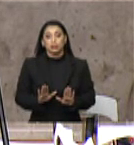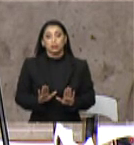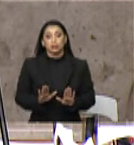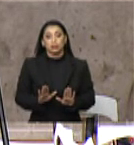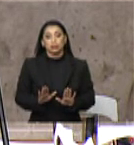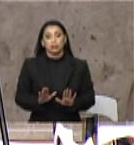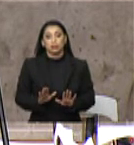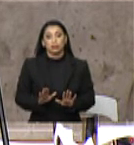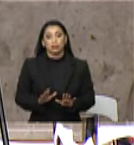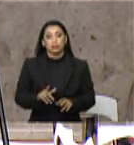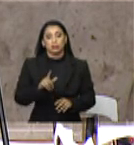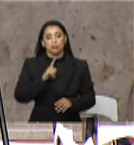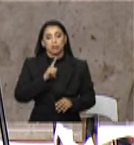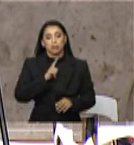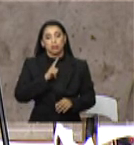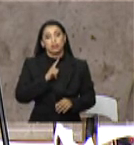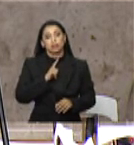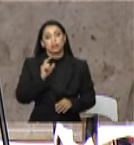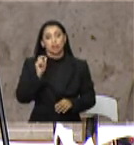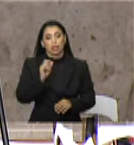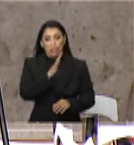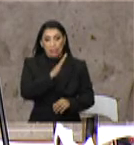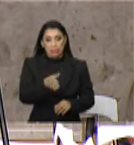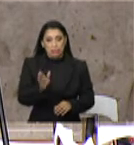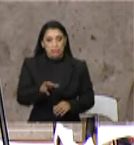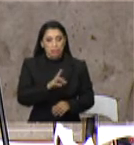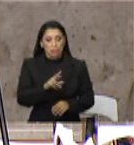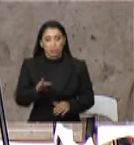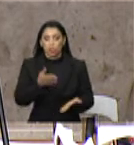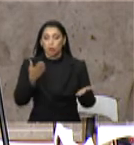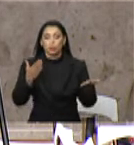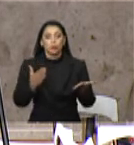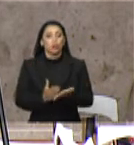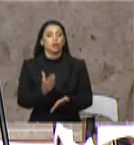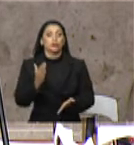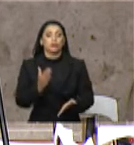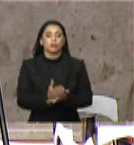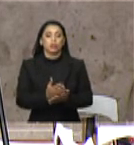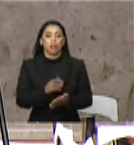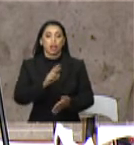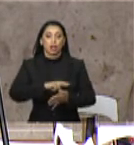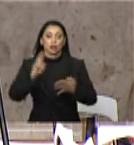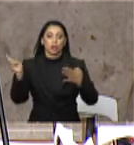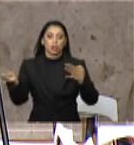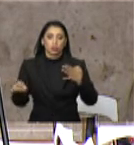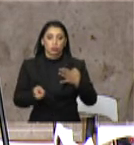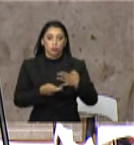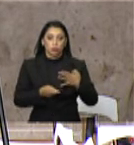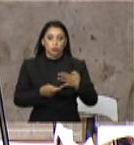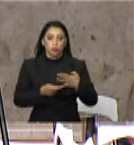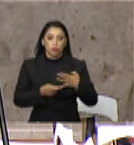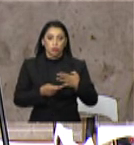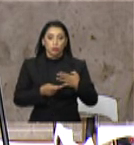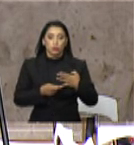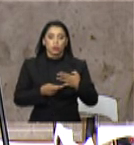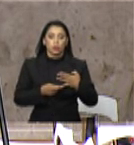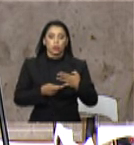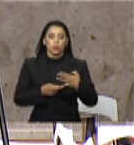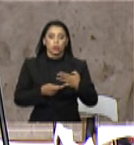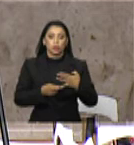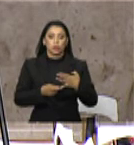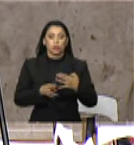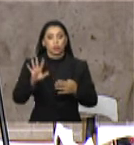logo em juízo rescisório negava provimento ao recurso extraordinário restabelecendo